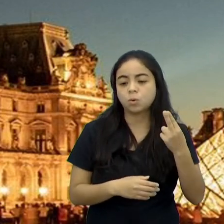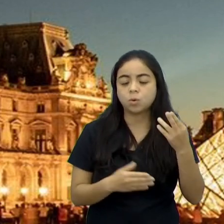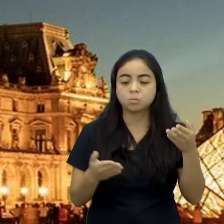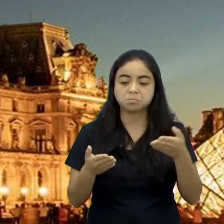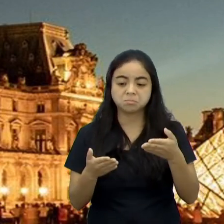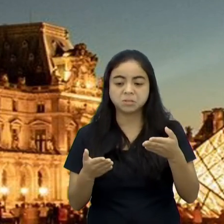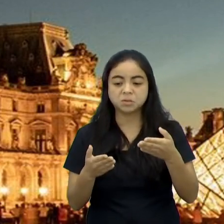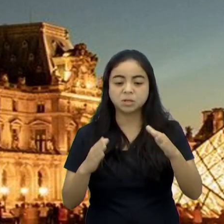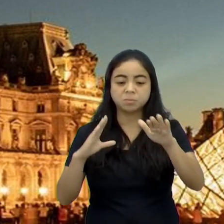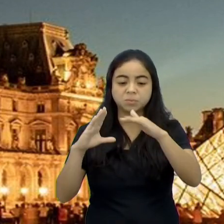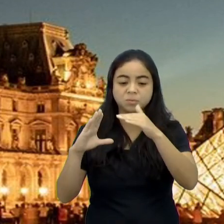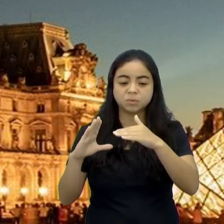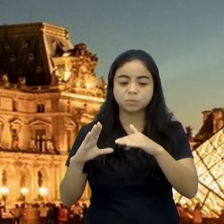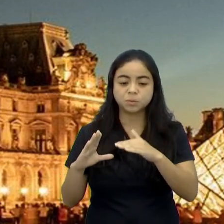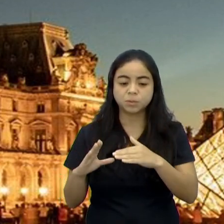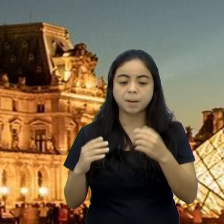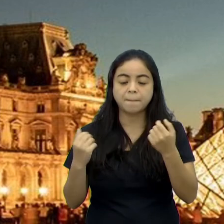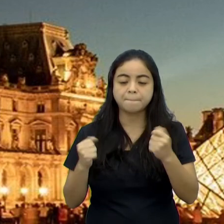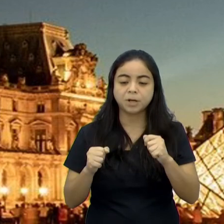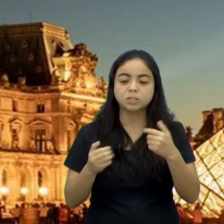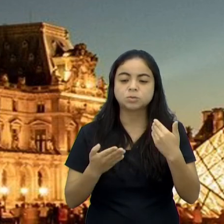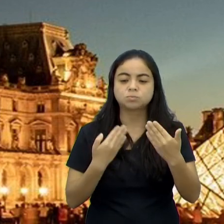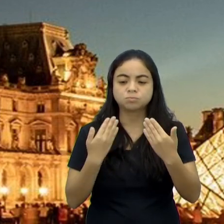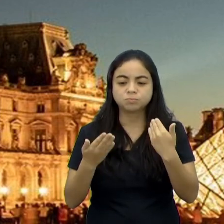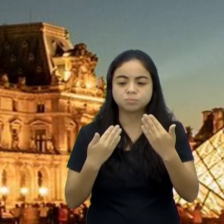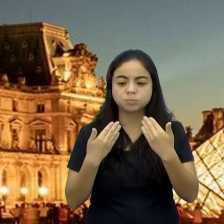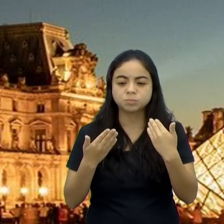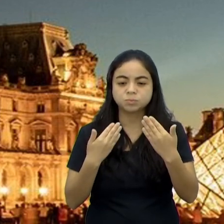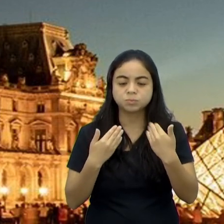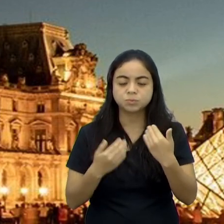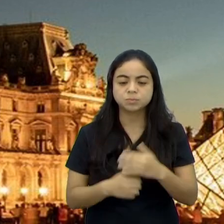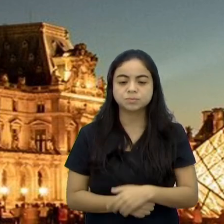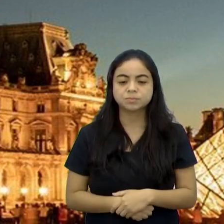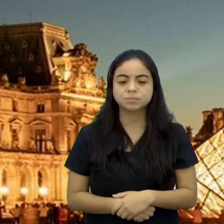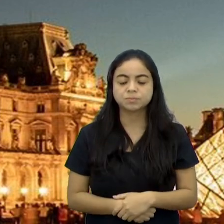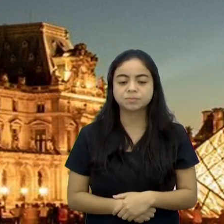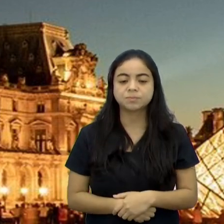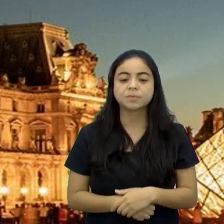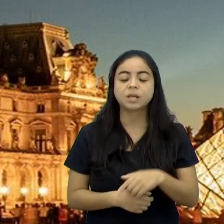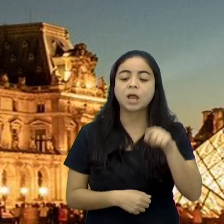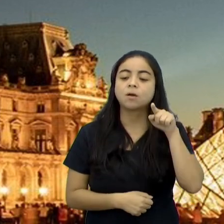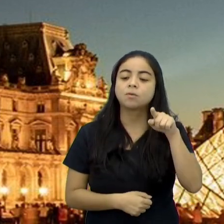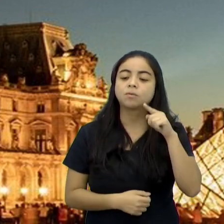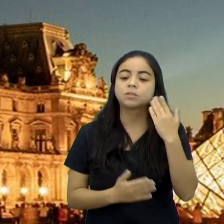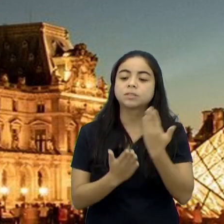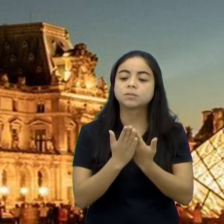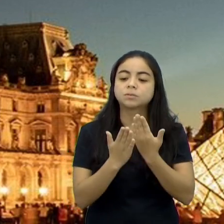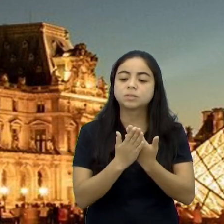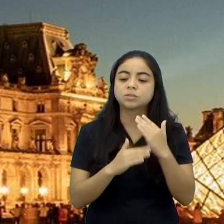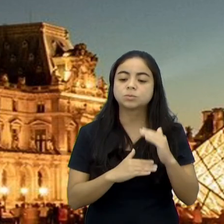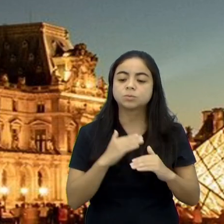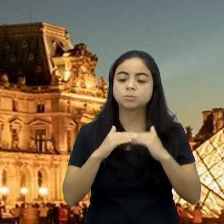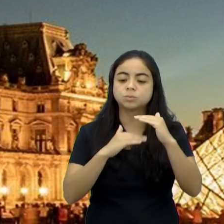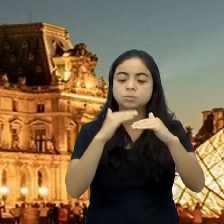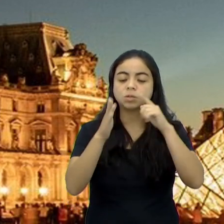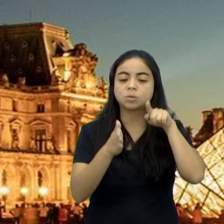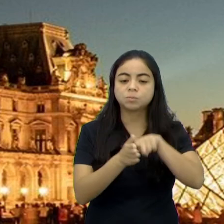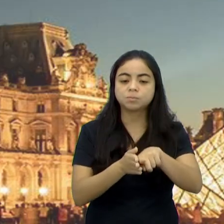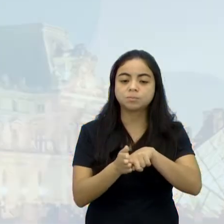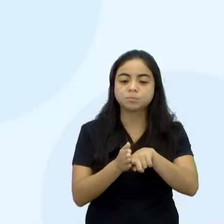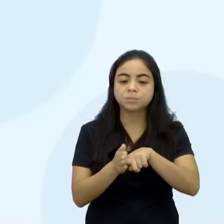gente possa trocar aí um pouco de ideia sobre essa temática. Para você, estudante que está desenvolvendo o seu processo de